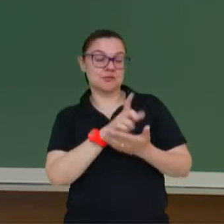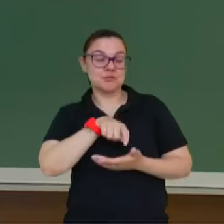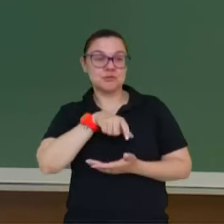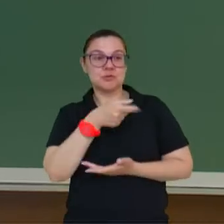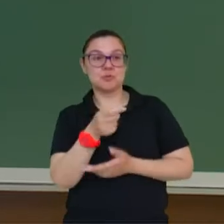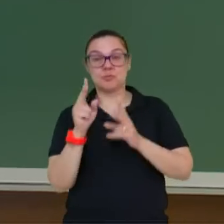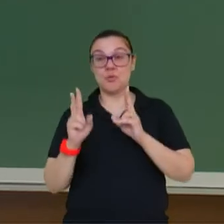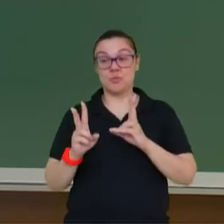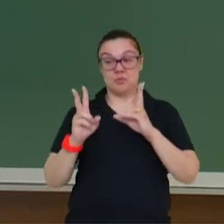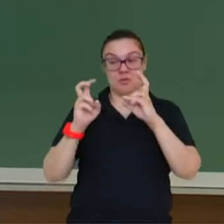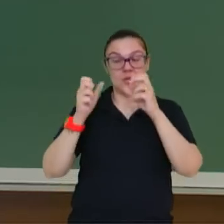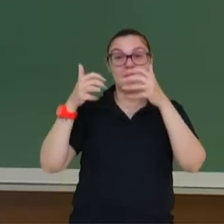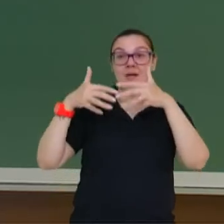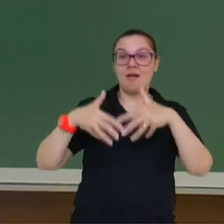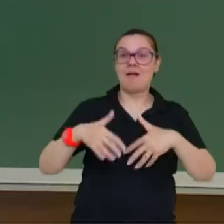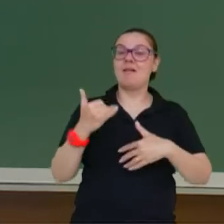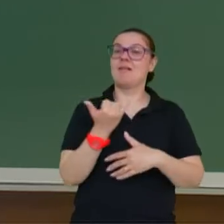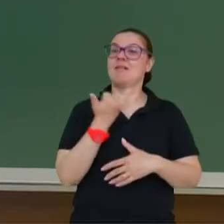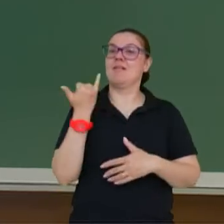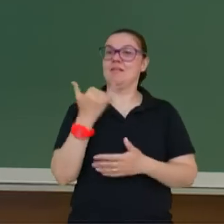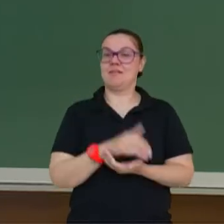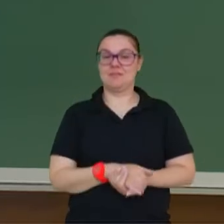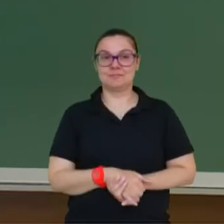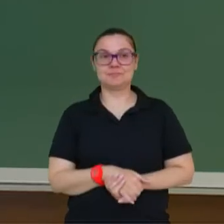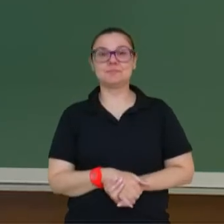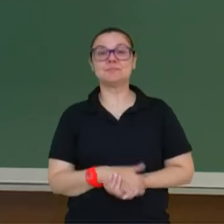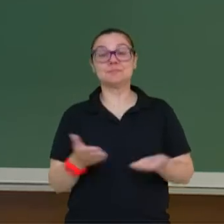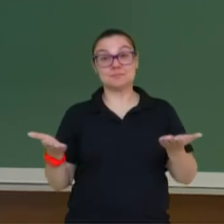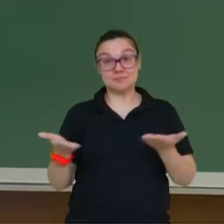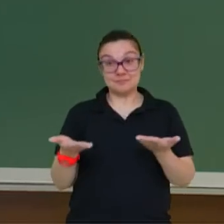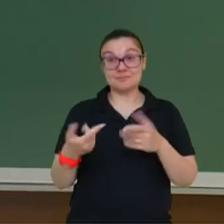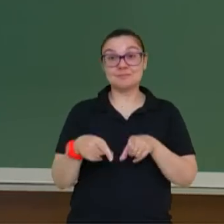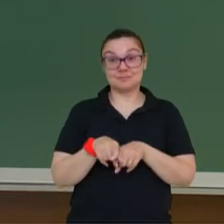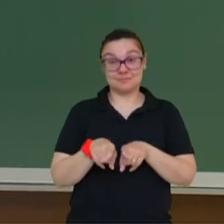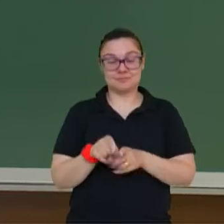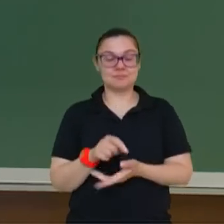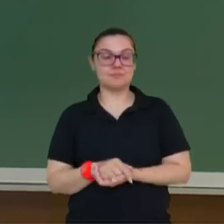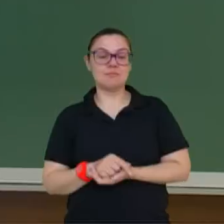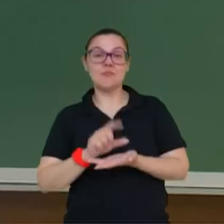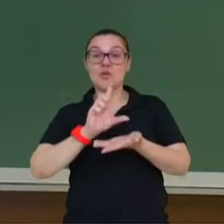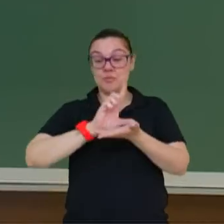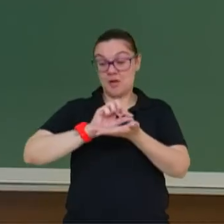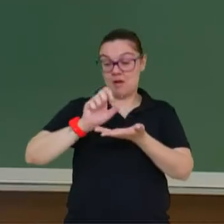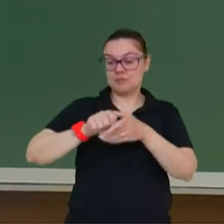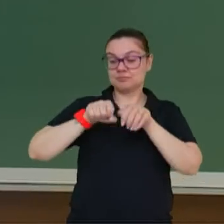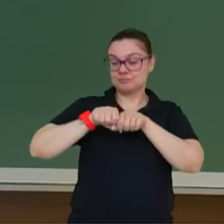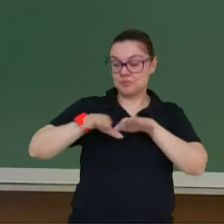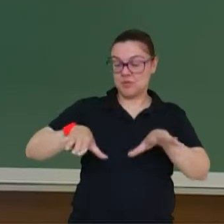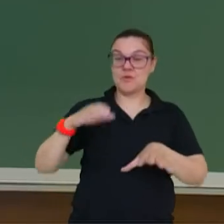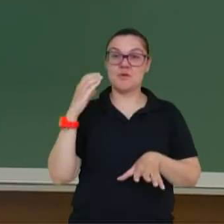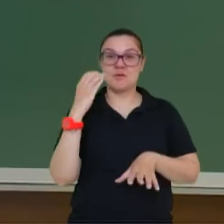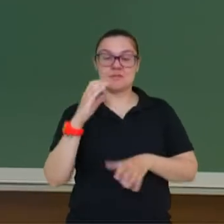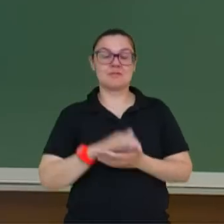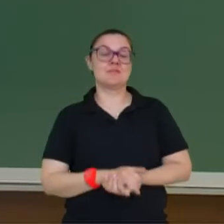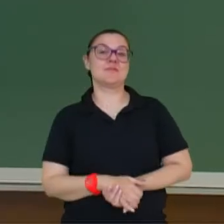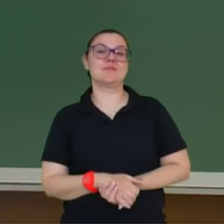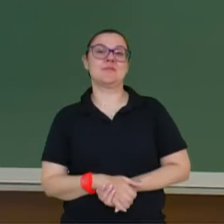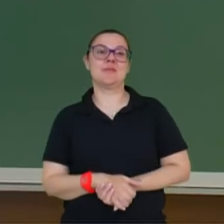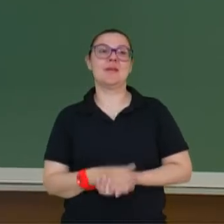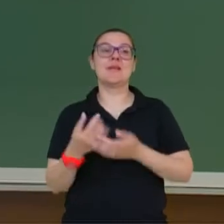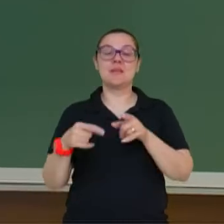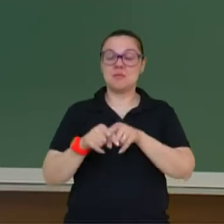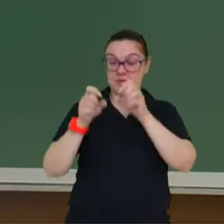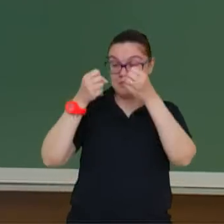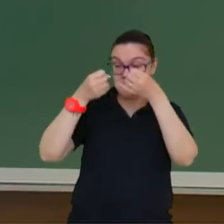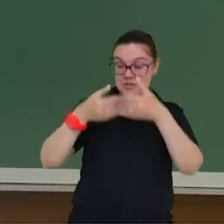de um tema muito relevante e muito contemporâneo. Falamos de artigo de divulgação científica e